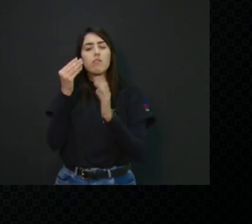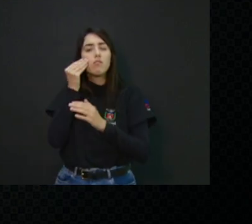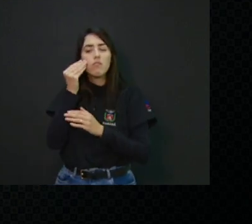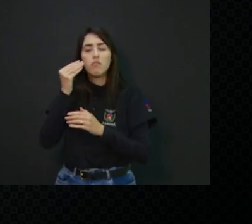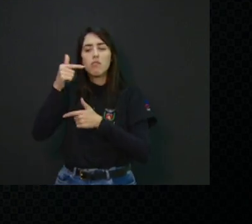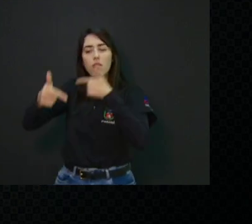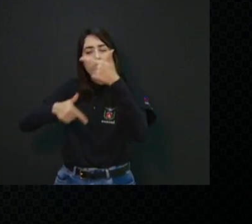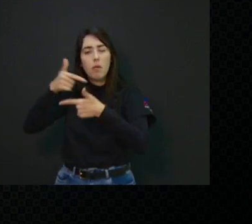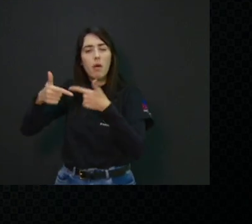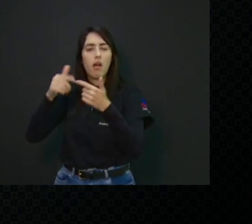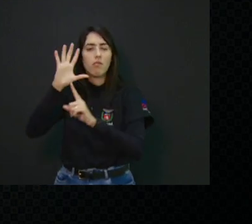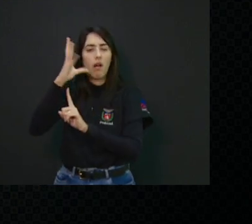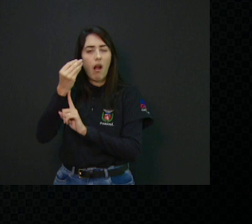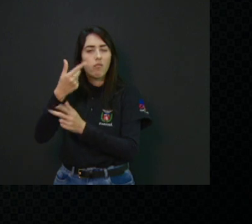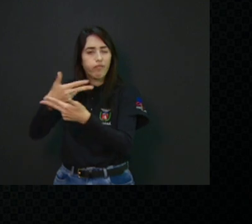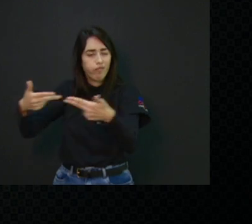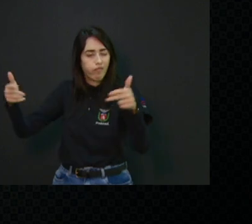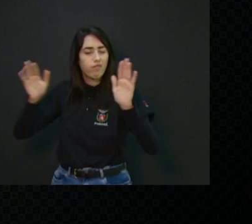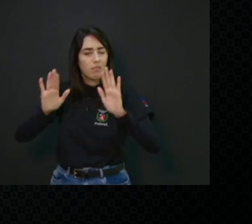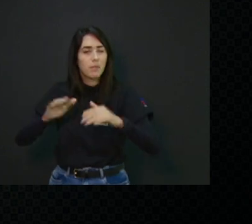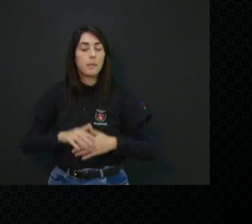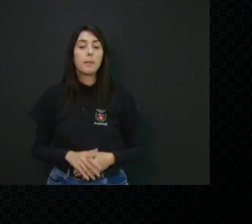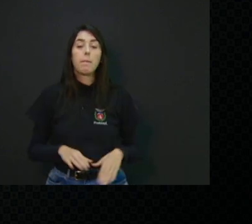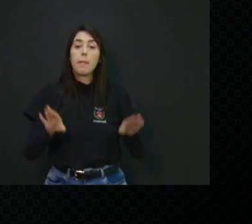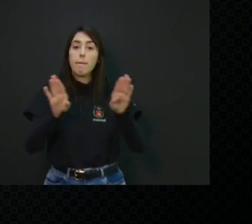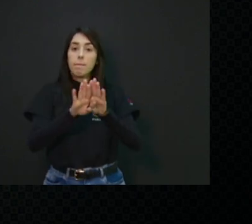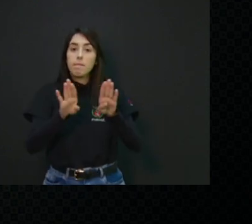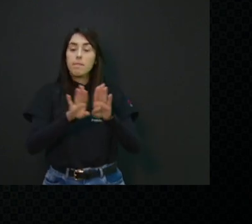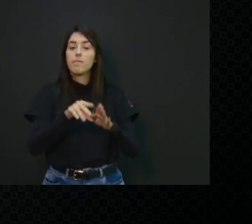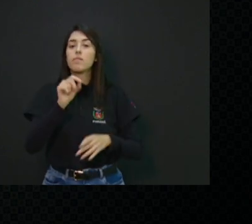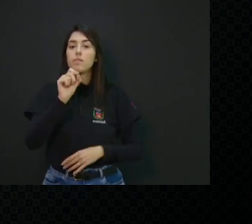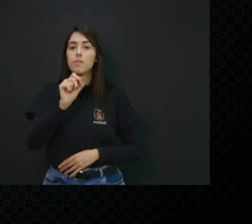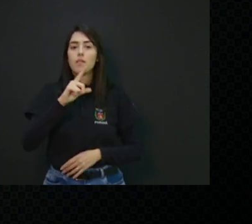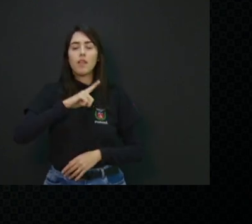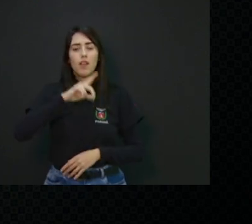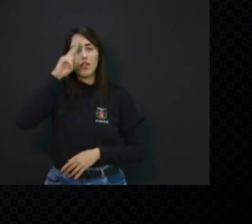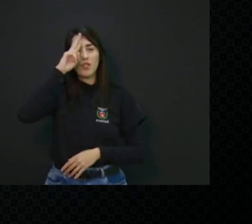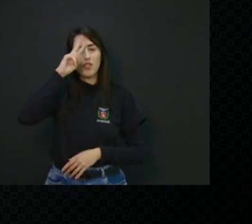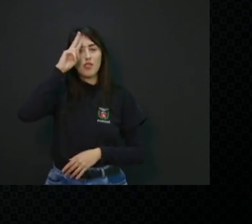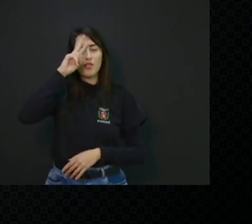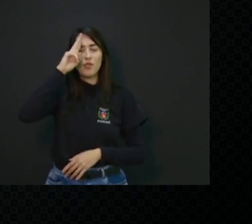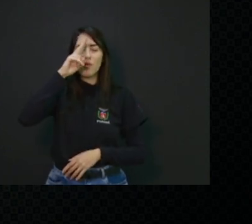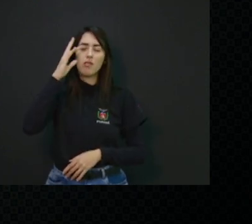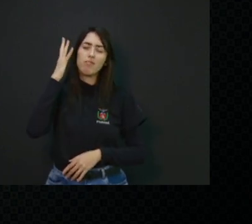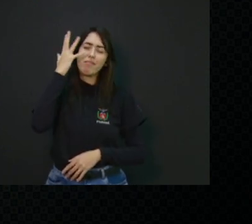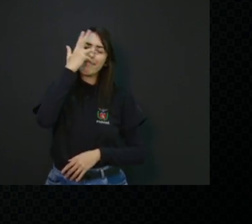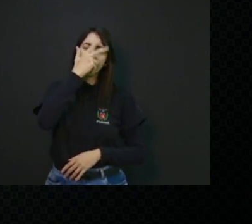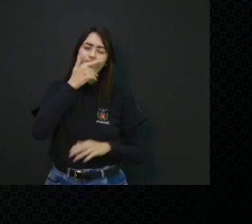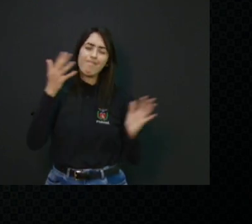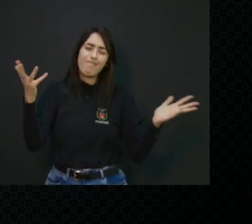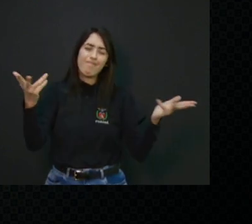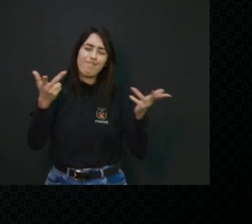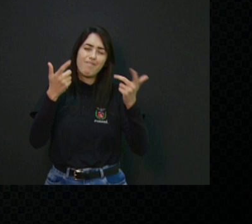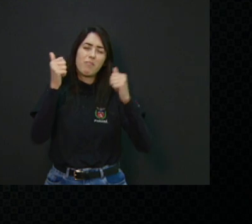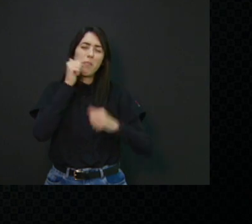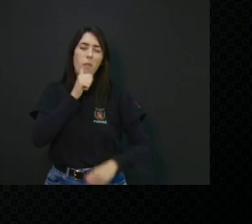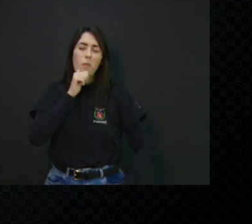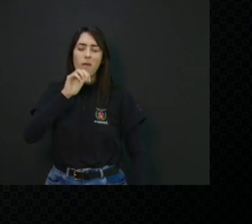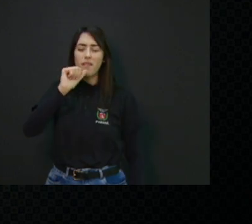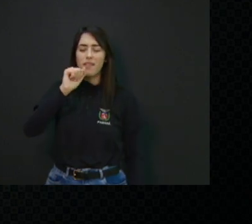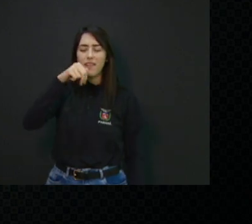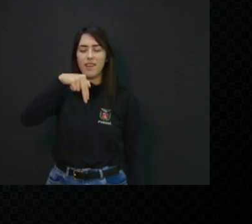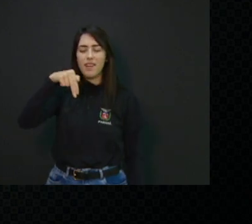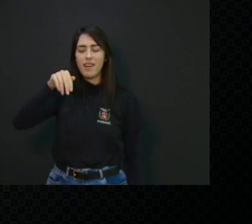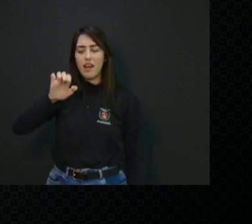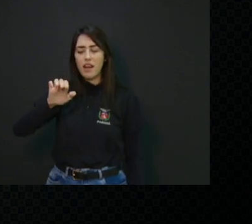E posterior também na Perkins, né? Nós temos a história linda, né, da Anne Sullivan e de Ellen